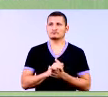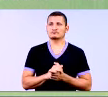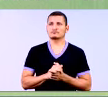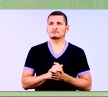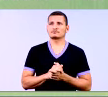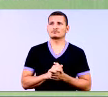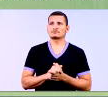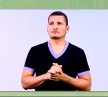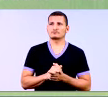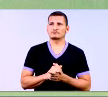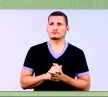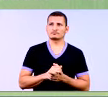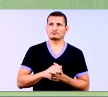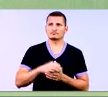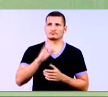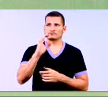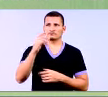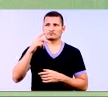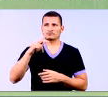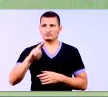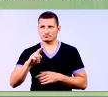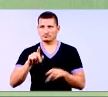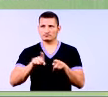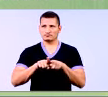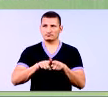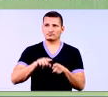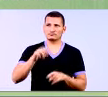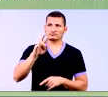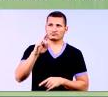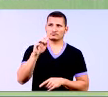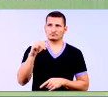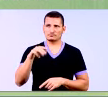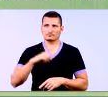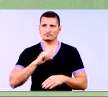o processador e a memória que está fora, né, que está na